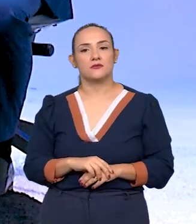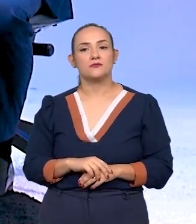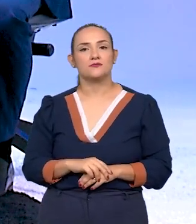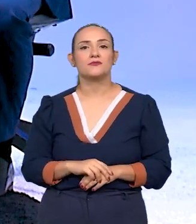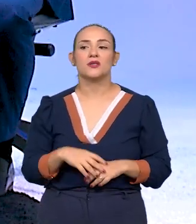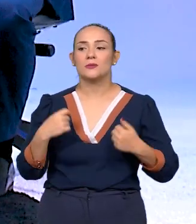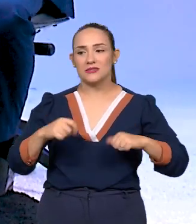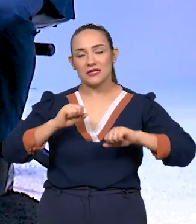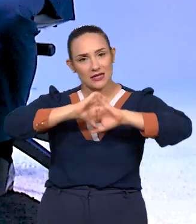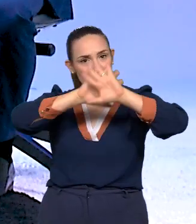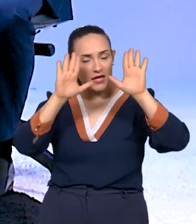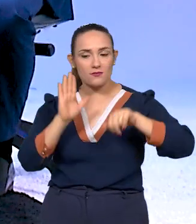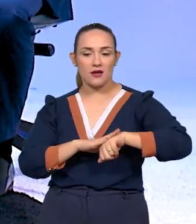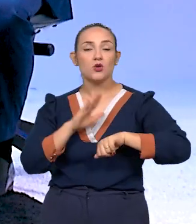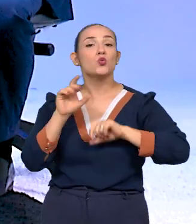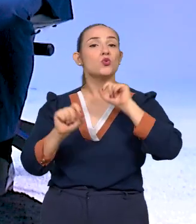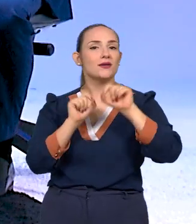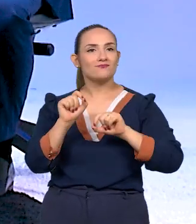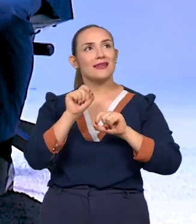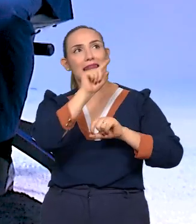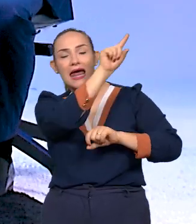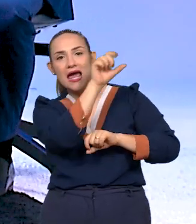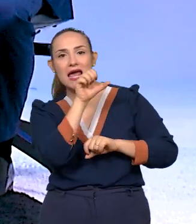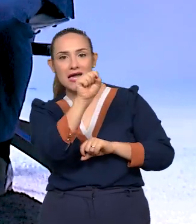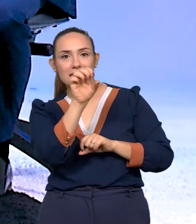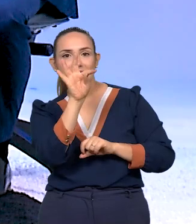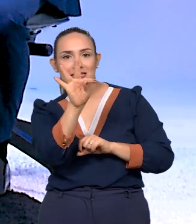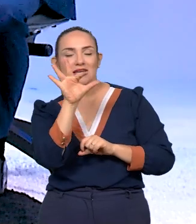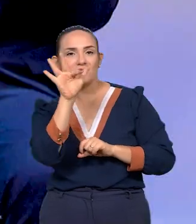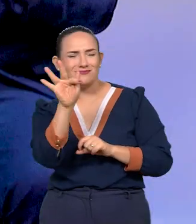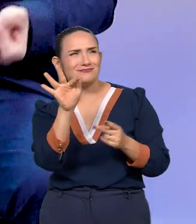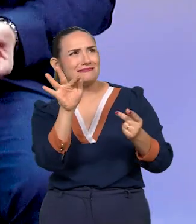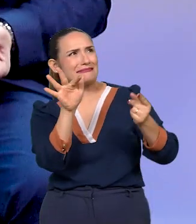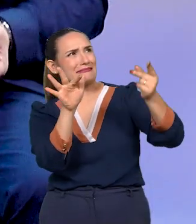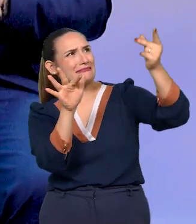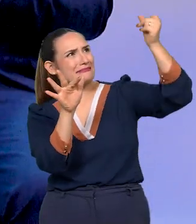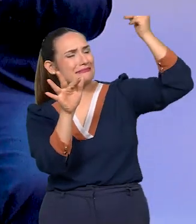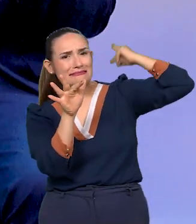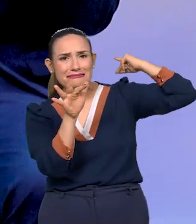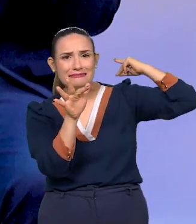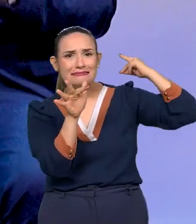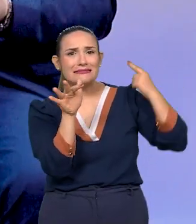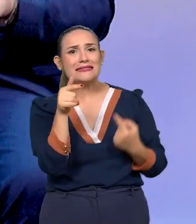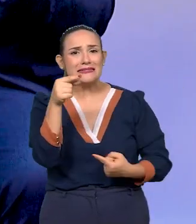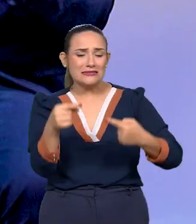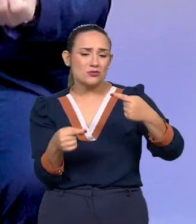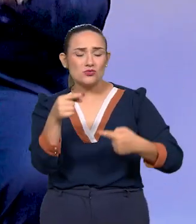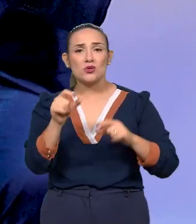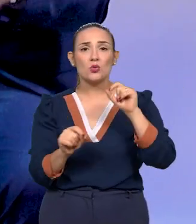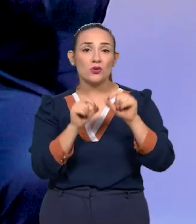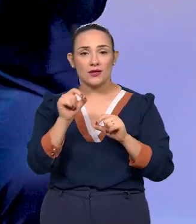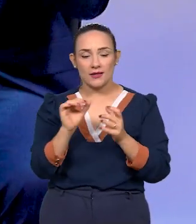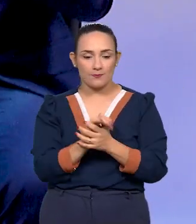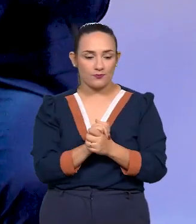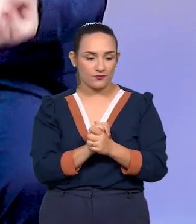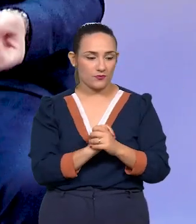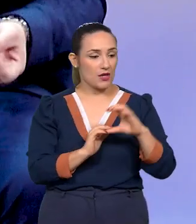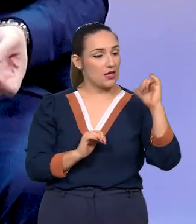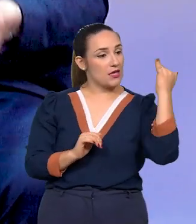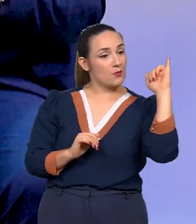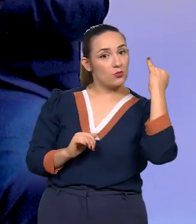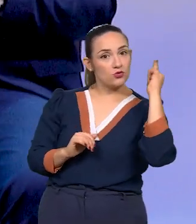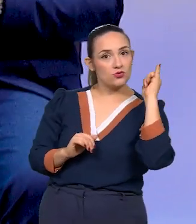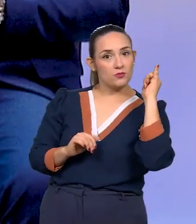pouco mais claro o que chegou no STF. Né? Há muito tempo estava se discutindo a contribuição social sobre o lucro